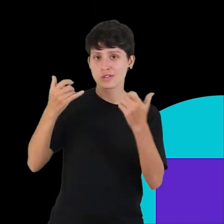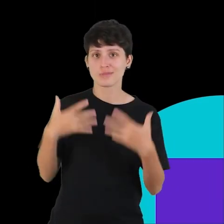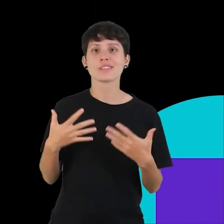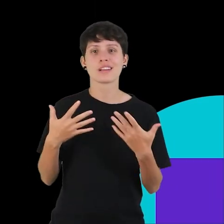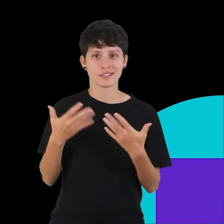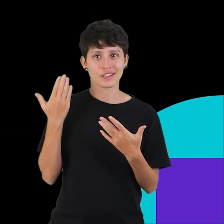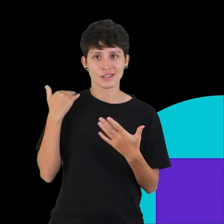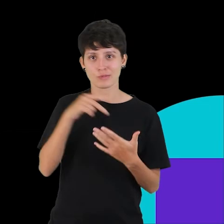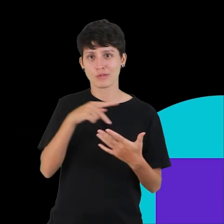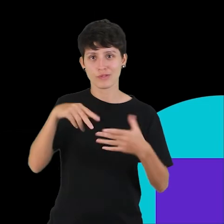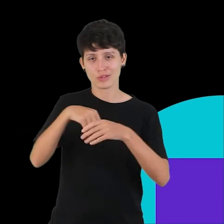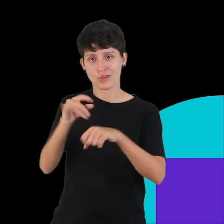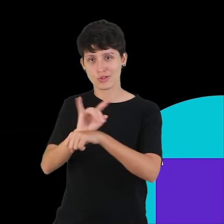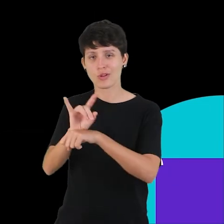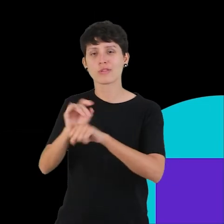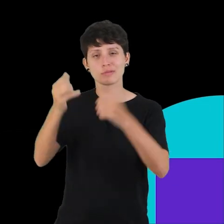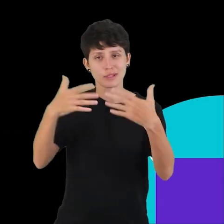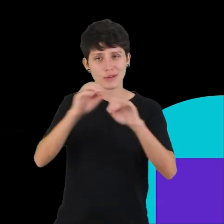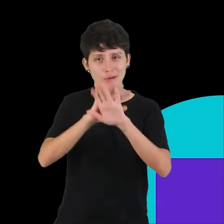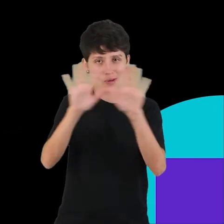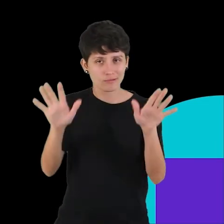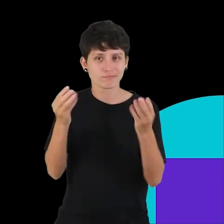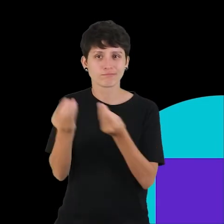Risco de obesidade infantil. Legal.